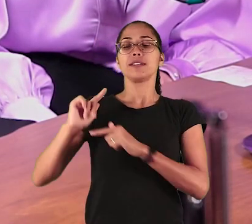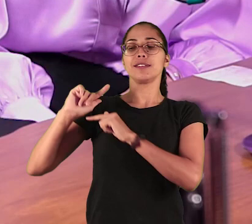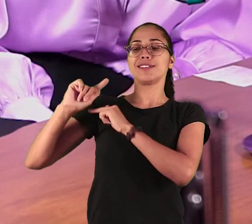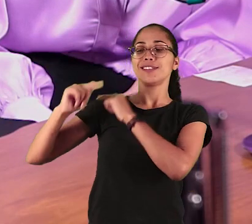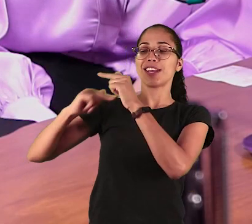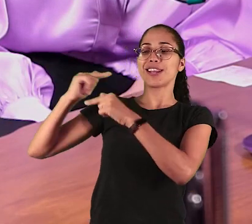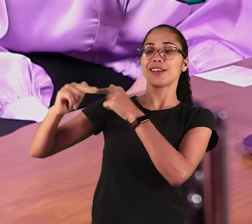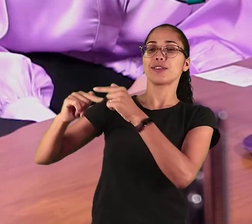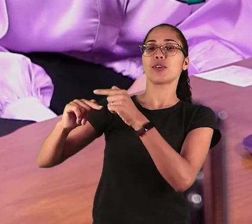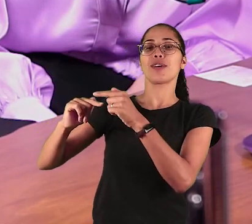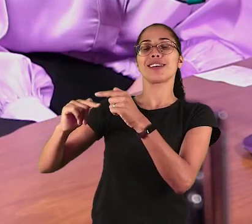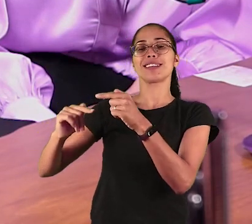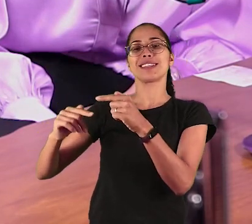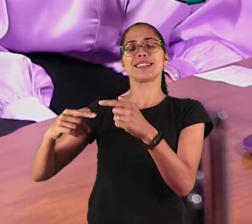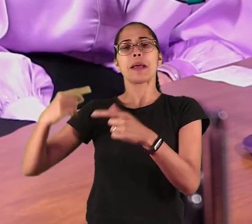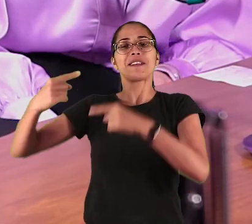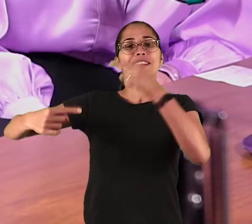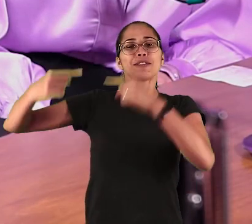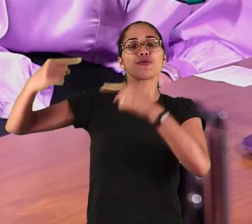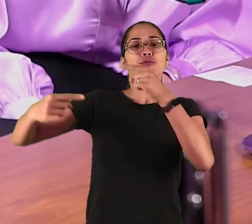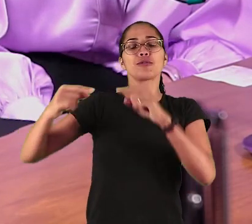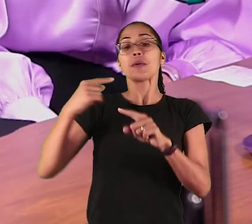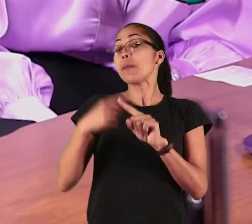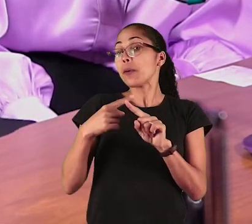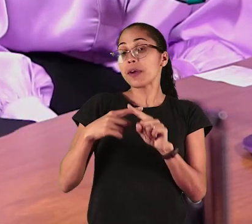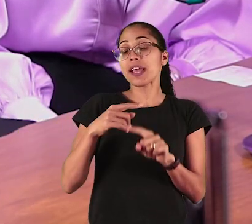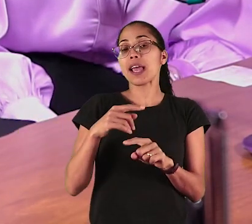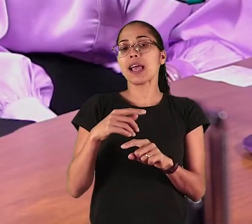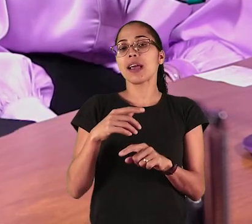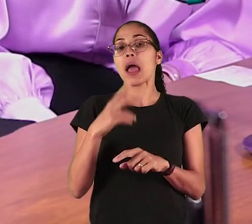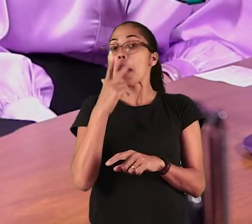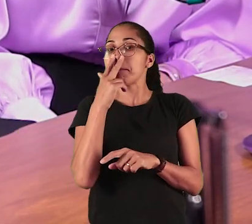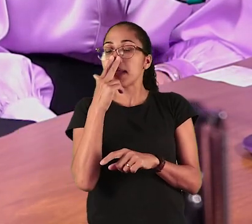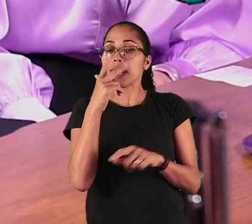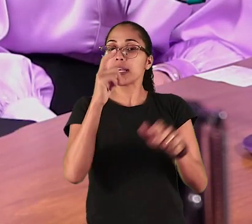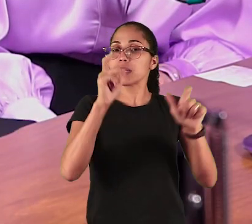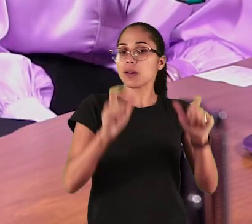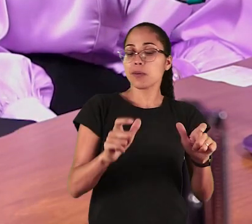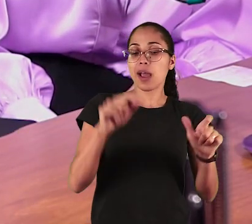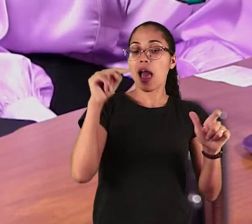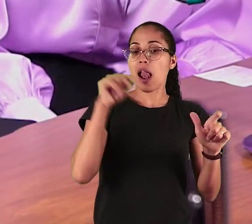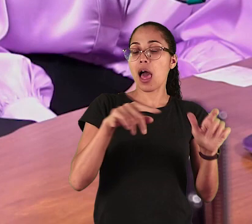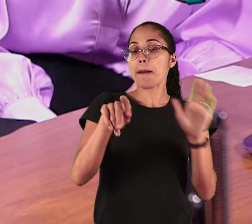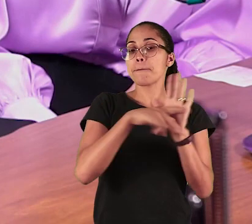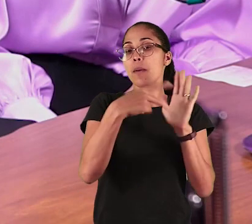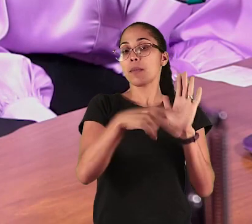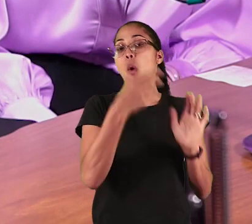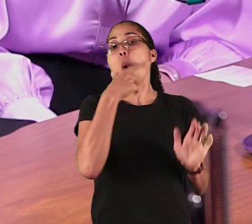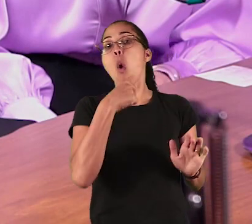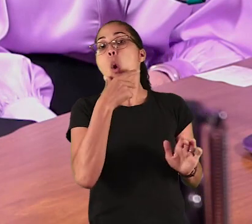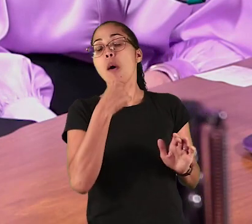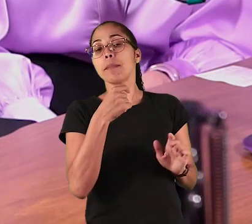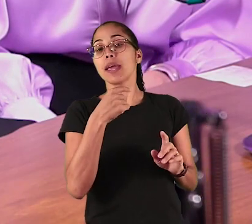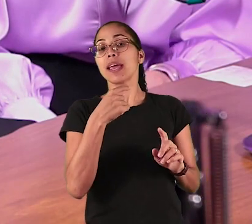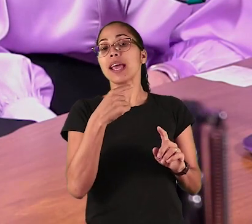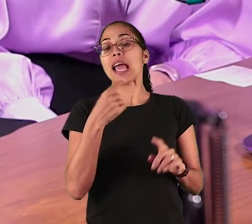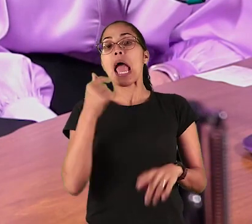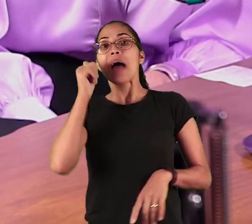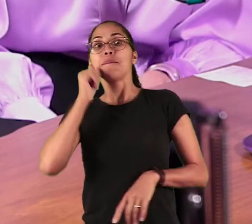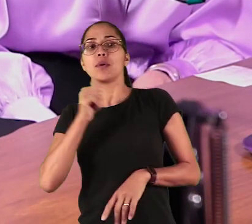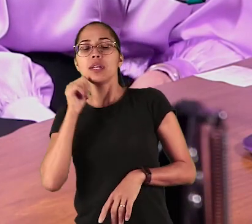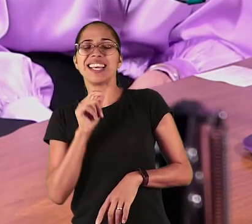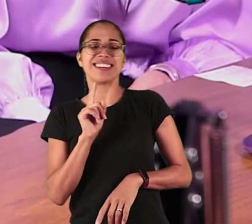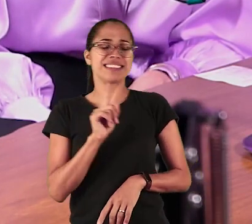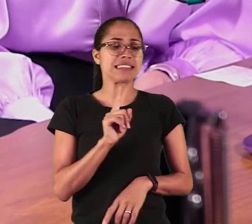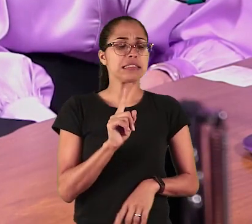da geração exatamente em relação a isso porque parece que esse lugar muitas vezes é um lugar do homem e as mulheres têm dificuldade